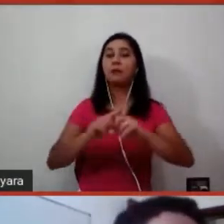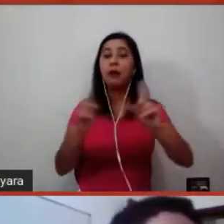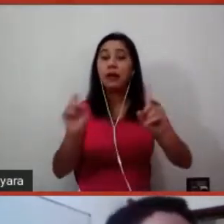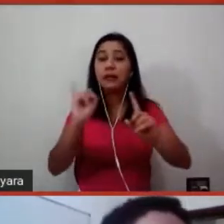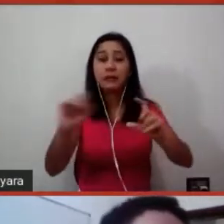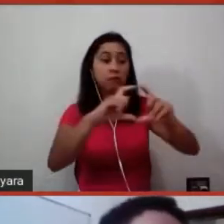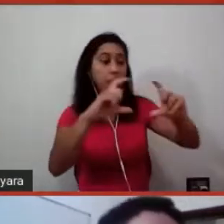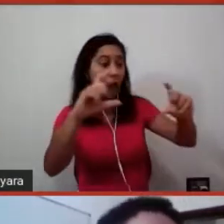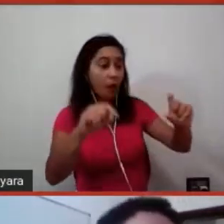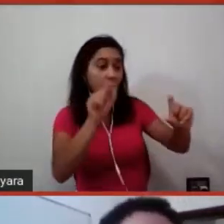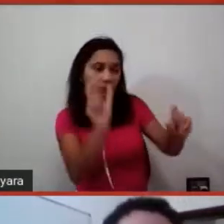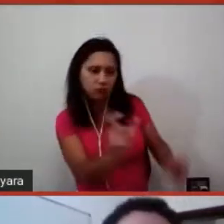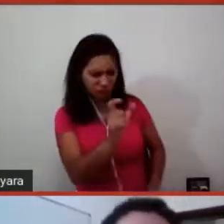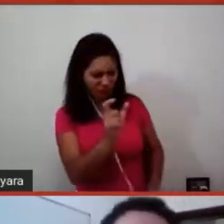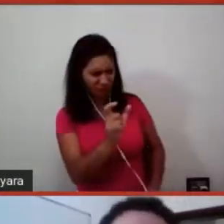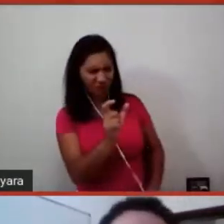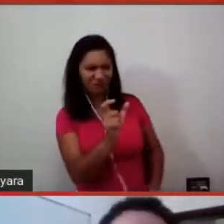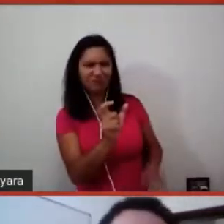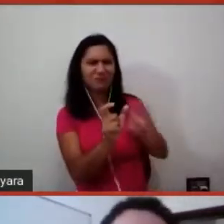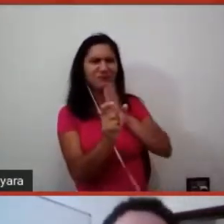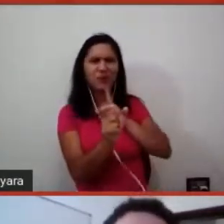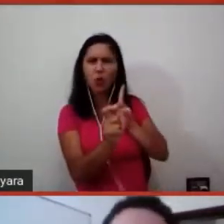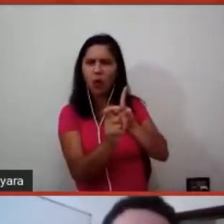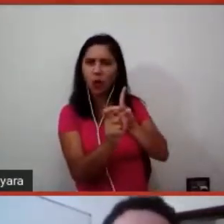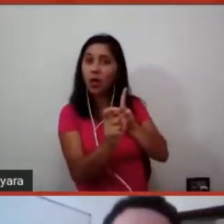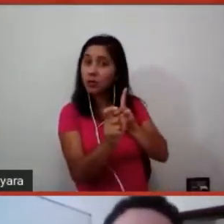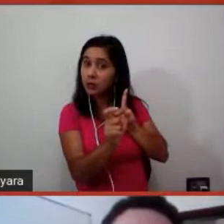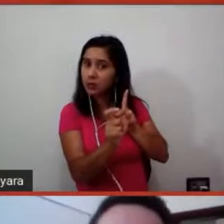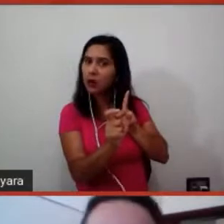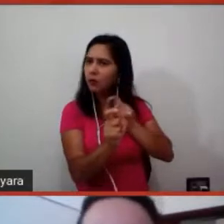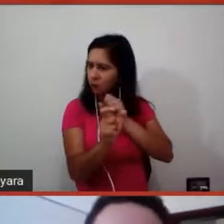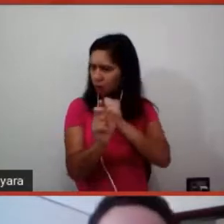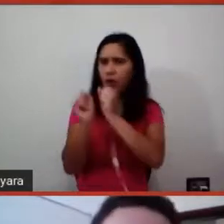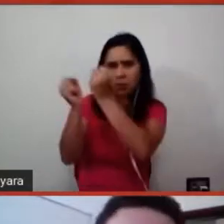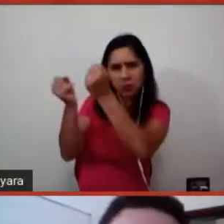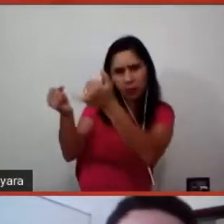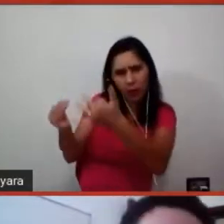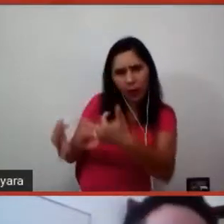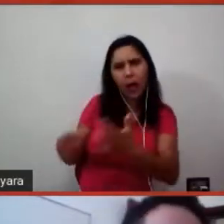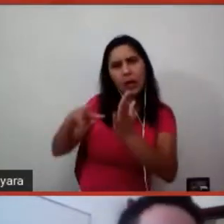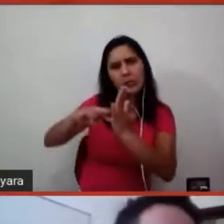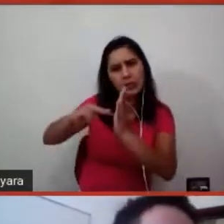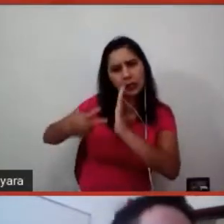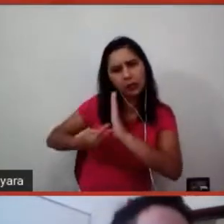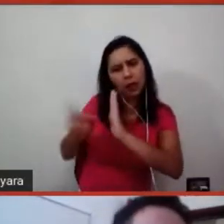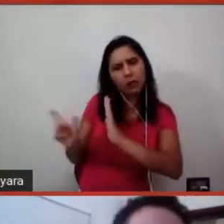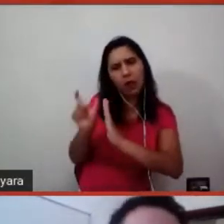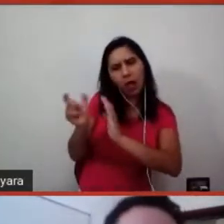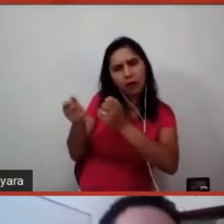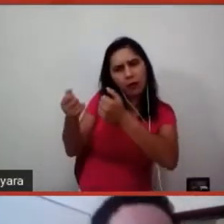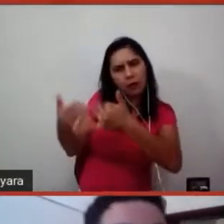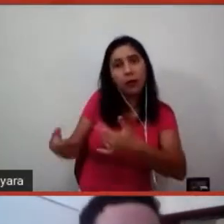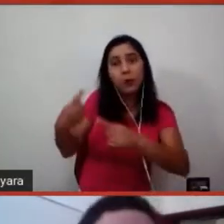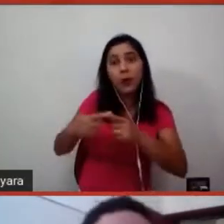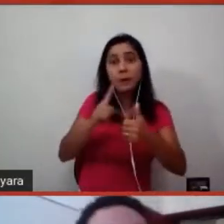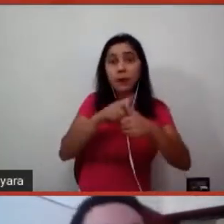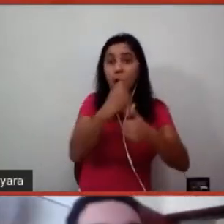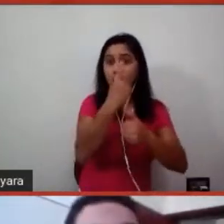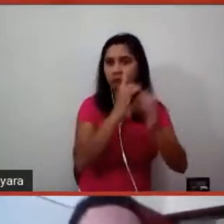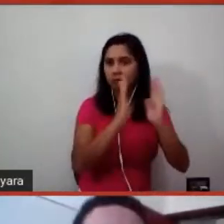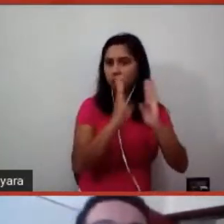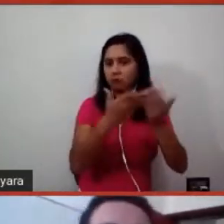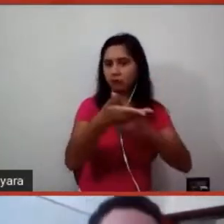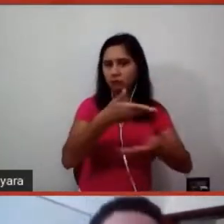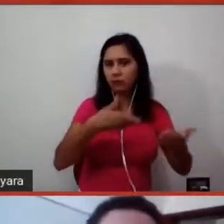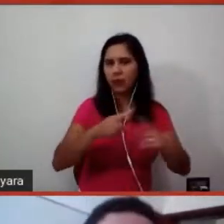palavra aparece. Né? É perfeitamente razoável que você explique o que é idiosincrasia nesse momento de partida. Agora, se a